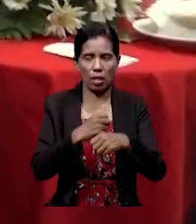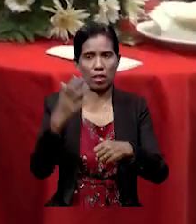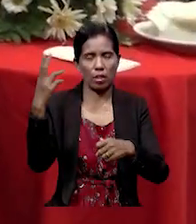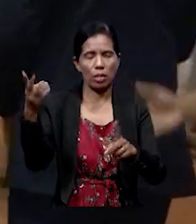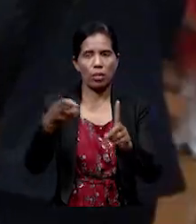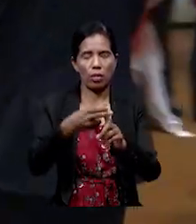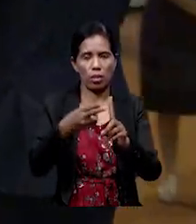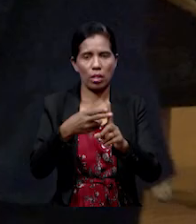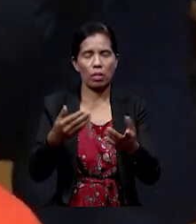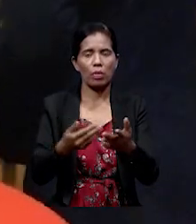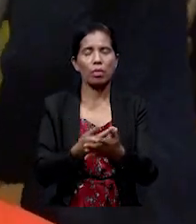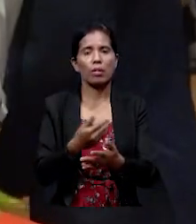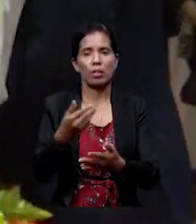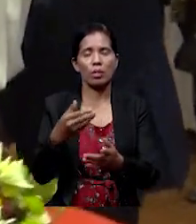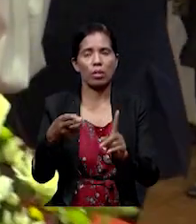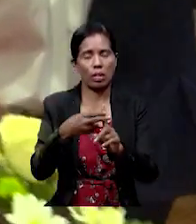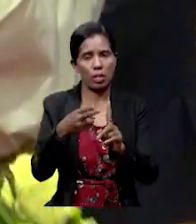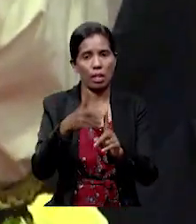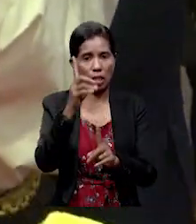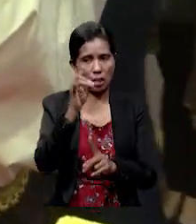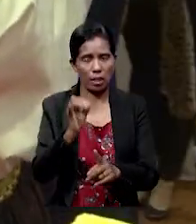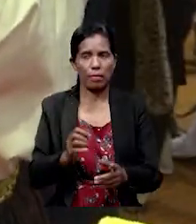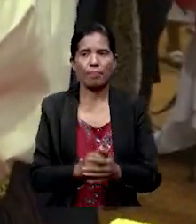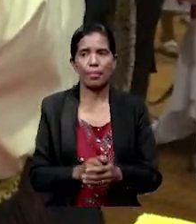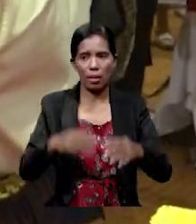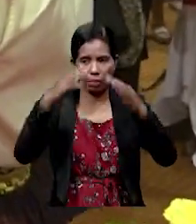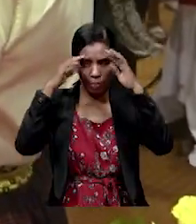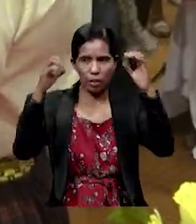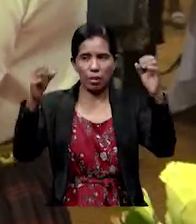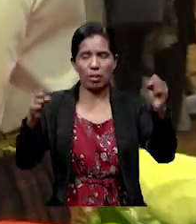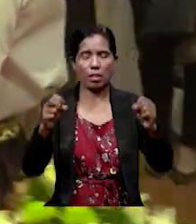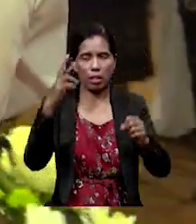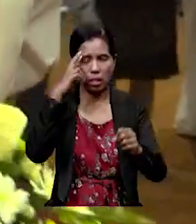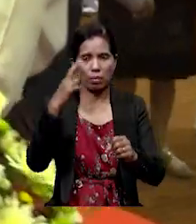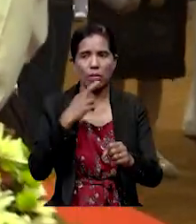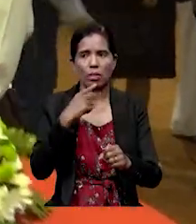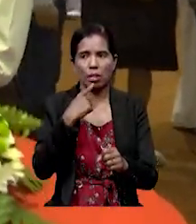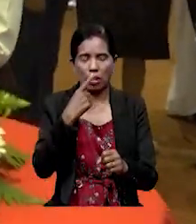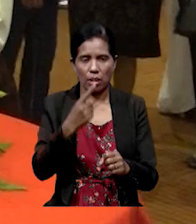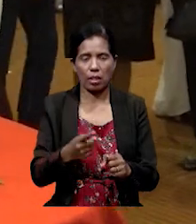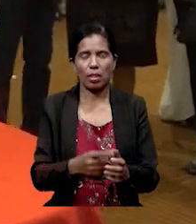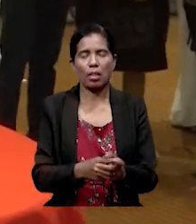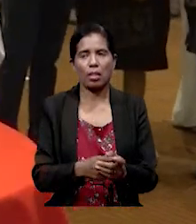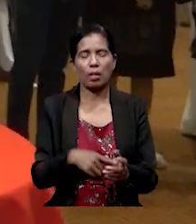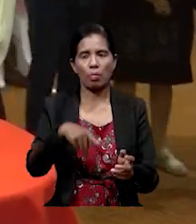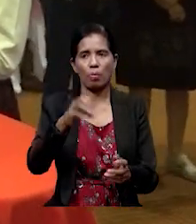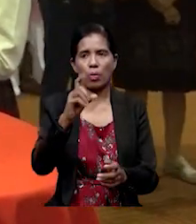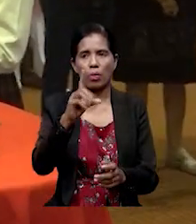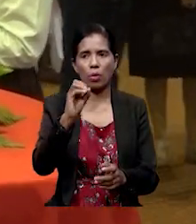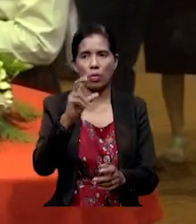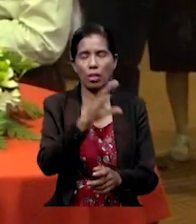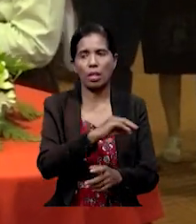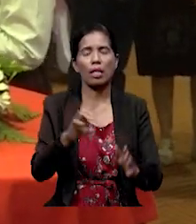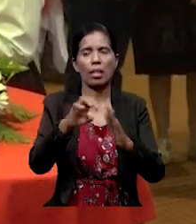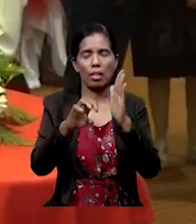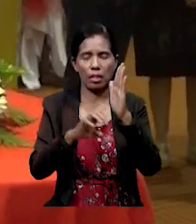Novo Turismo dele, semana nem. Lihu seu discurso, Presidente da República, Zizeram Zorta Hateten, República Polónia não era Estado membro